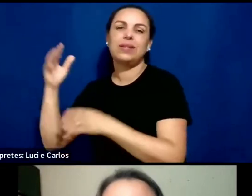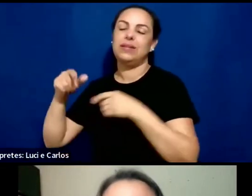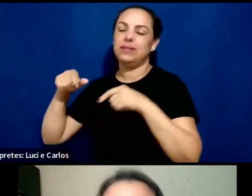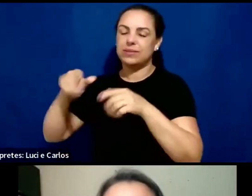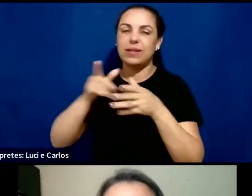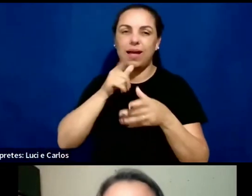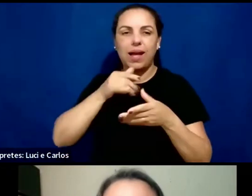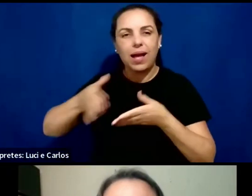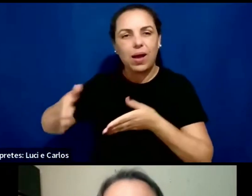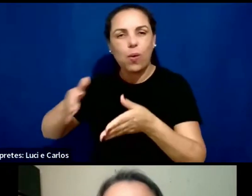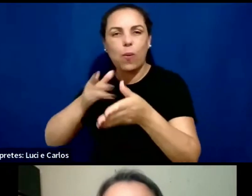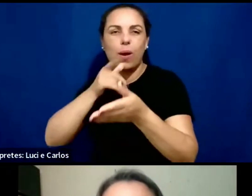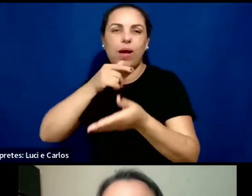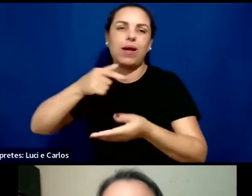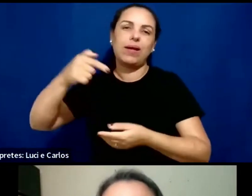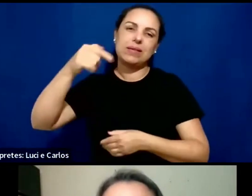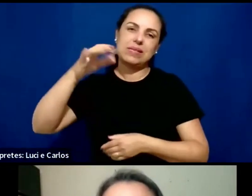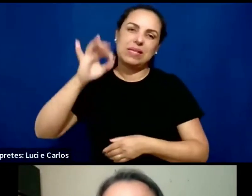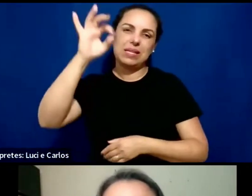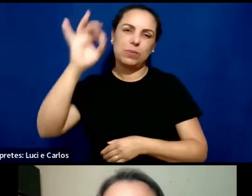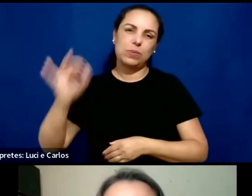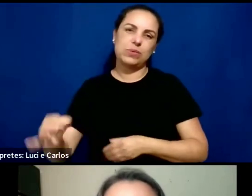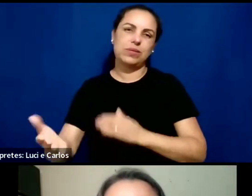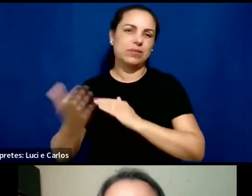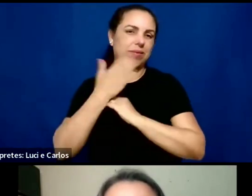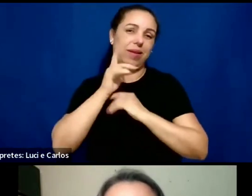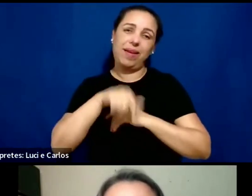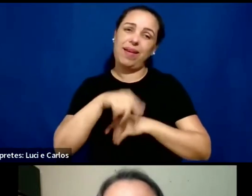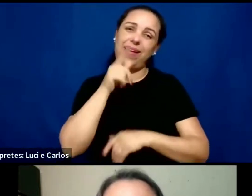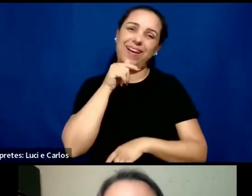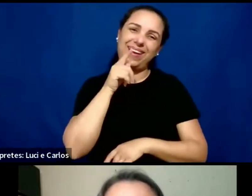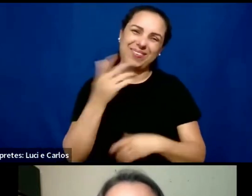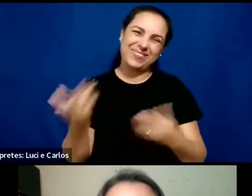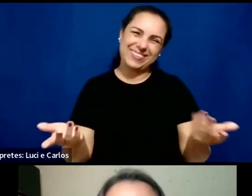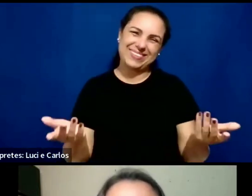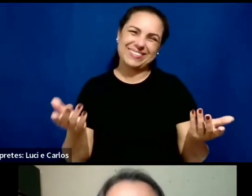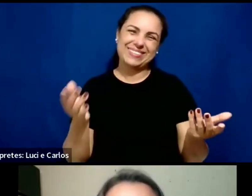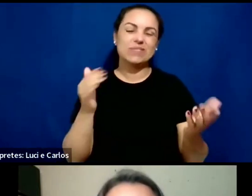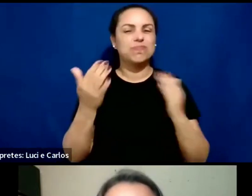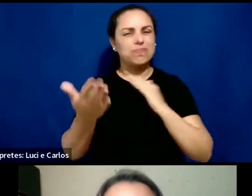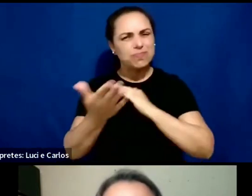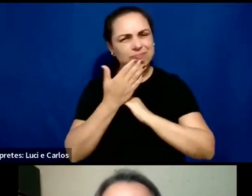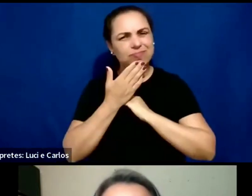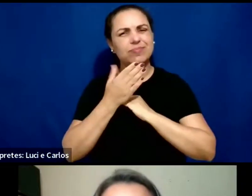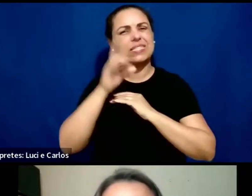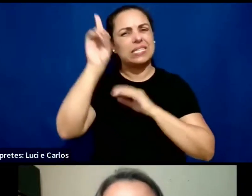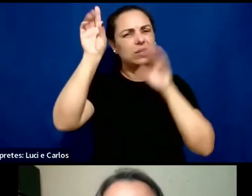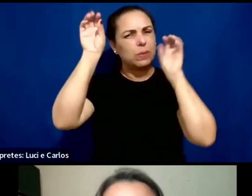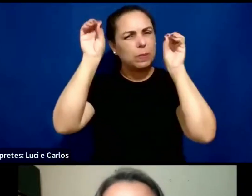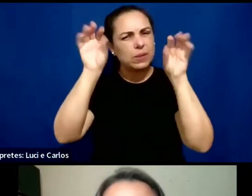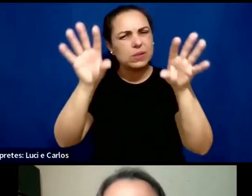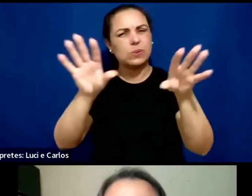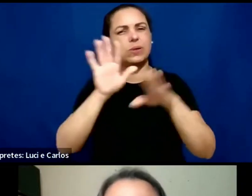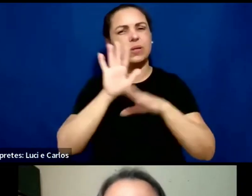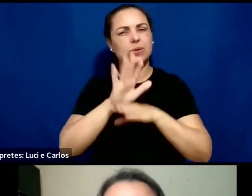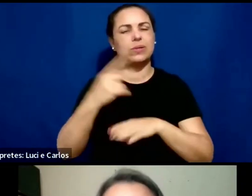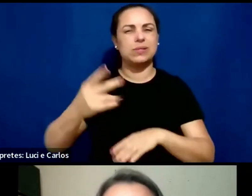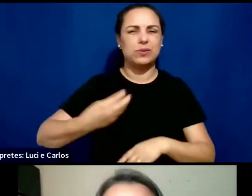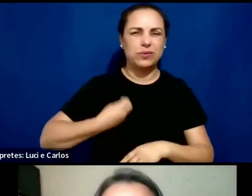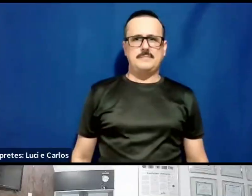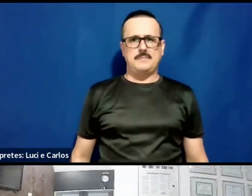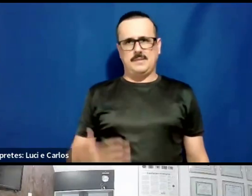é 70% a 75% dela. Tá certo? Então, que Deus te abençoe. Vamos